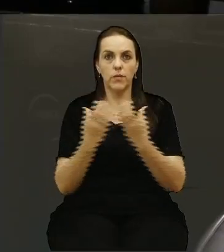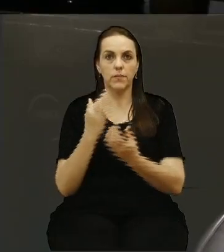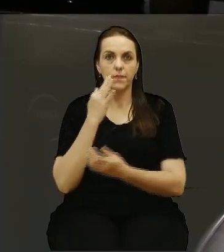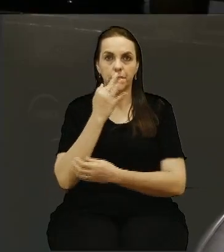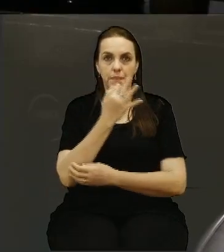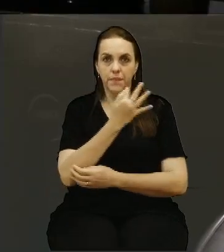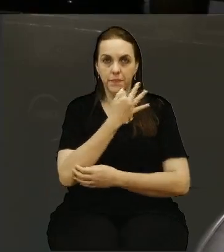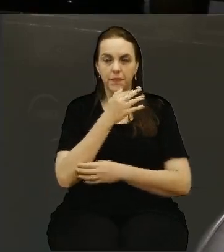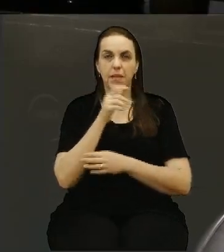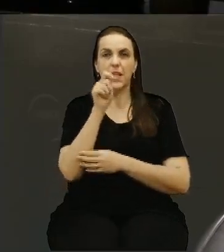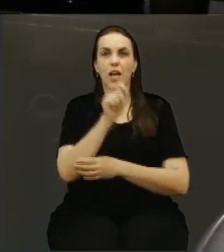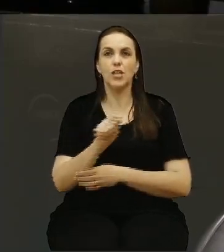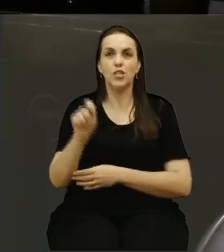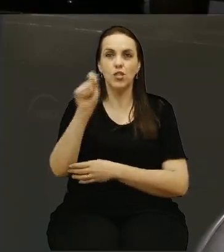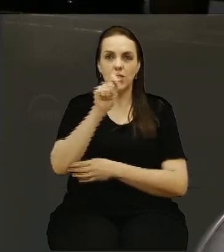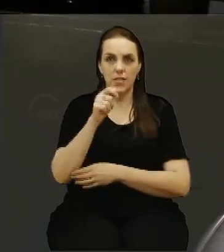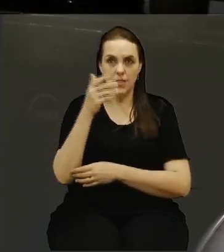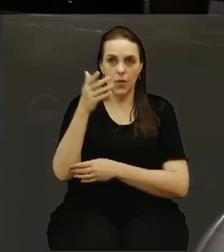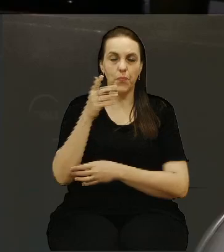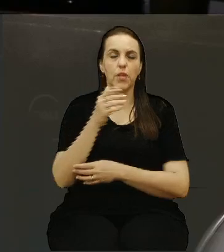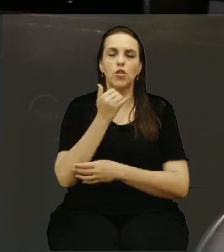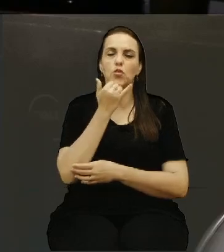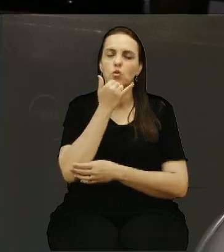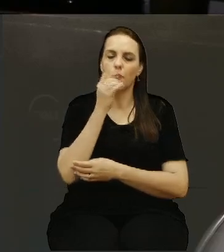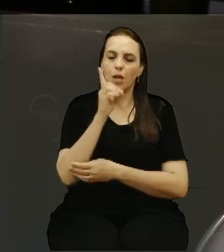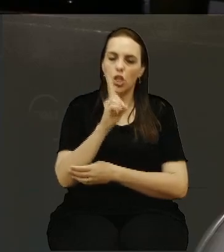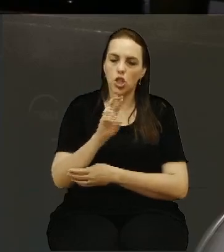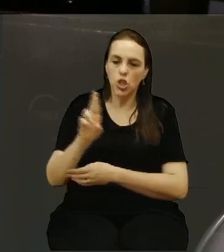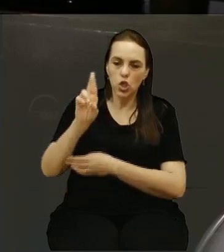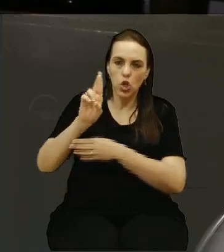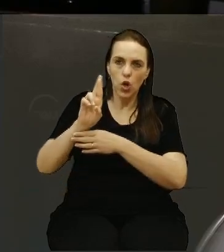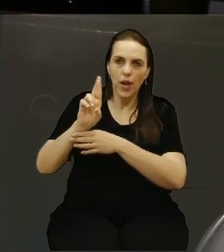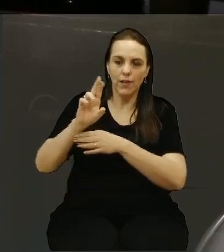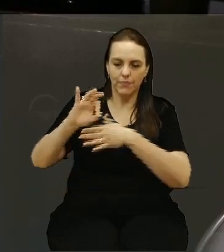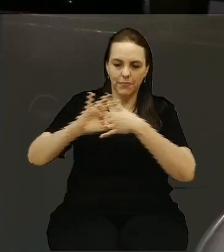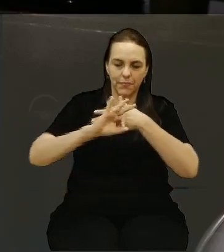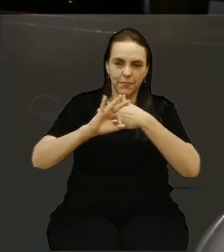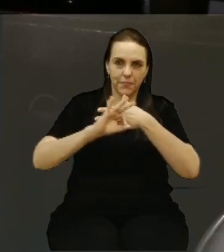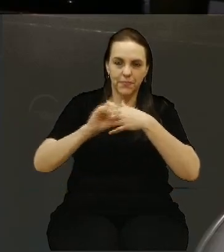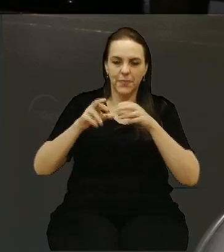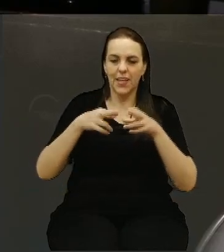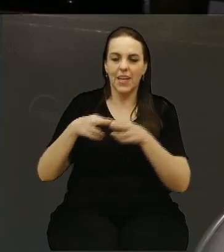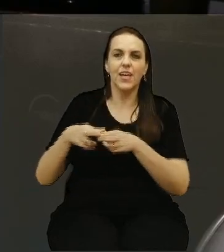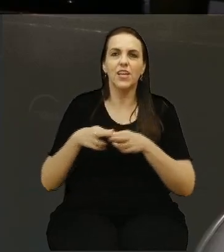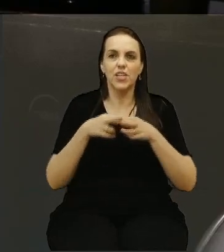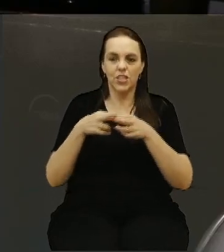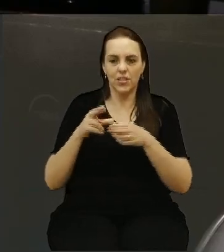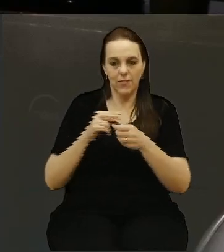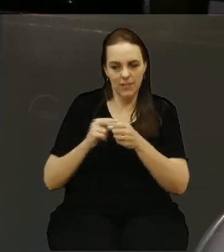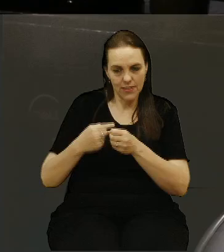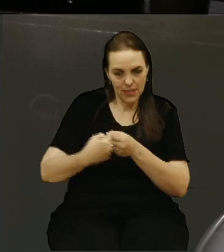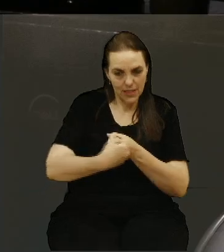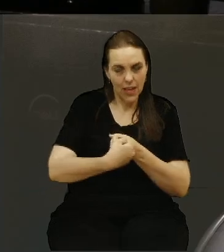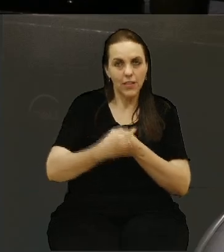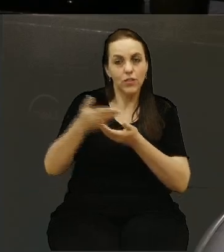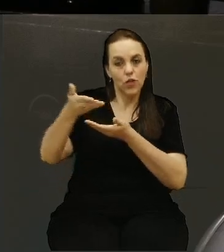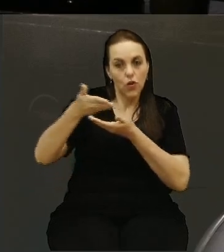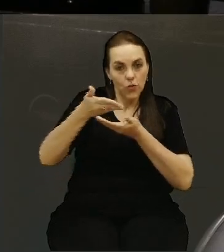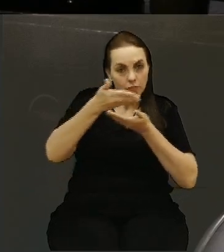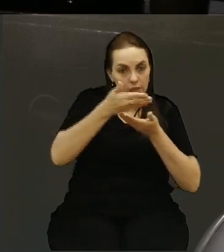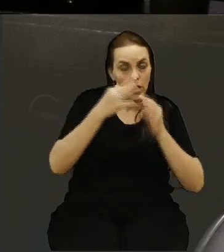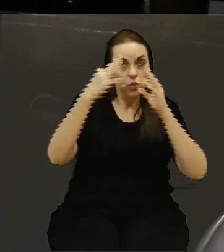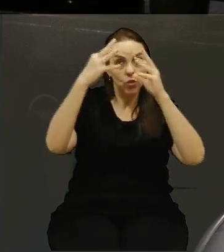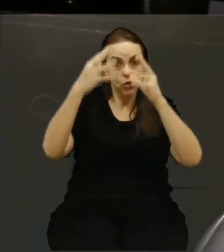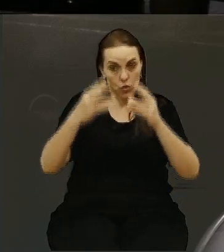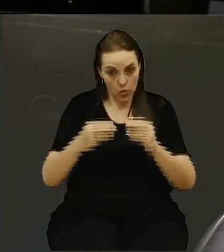Magistrados, um trabalho importante nessa região da cidade. Gostaria de convidar a todos, em especial Vossa